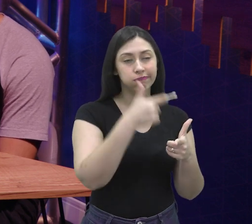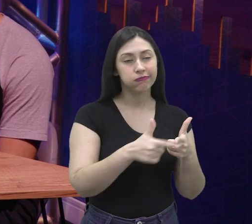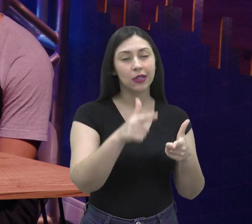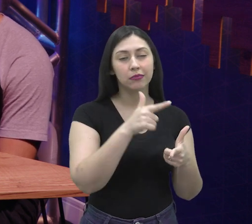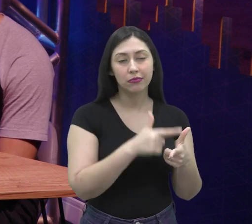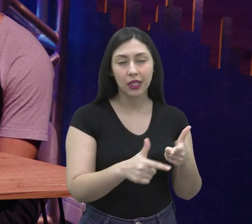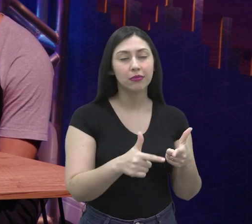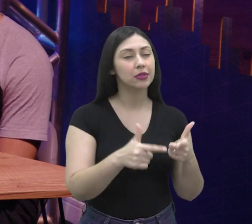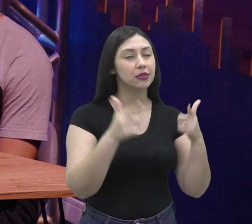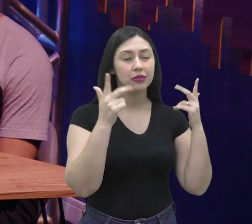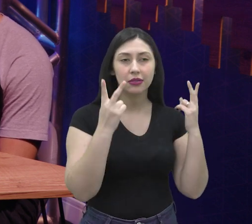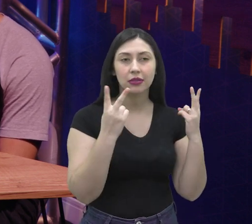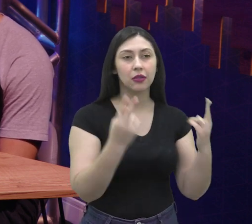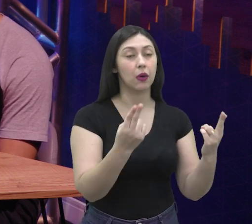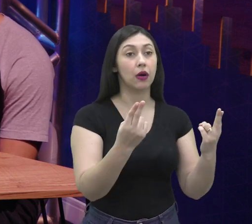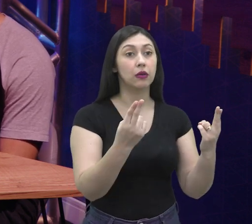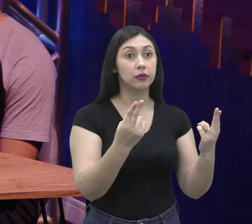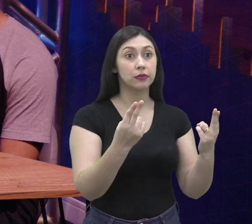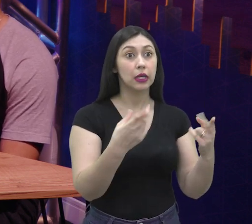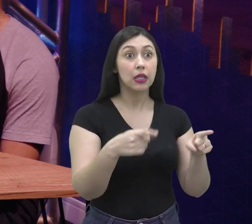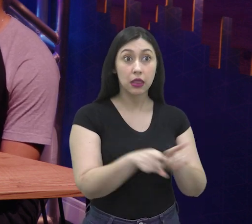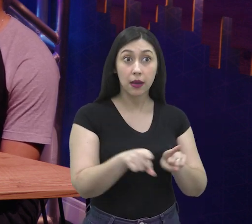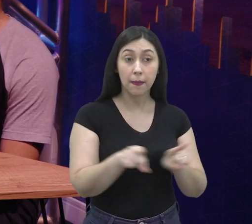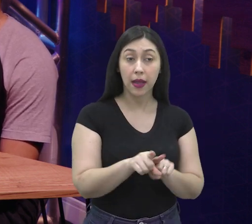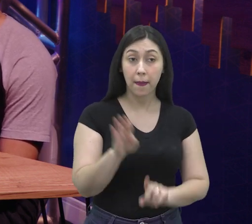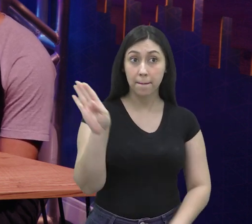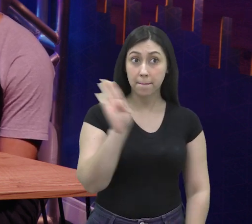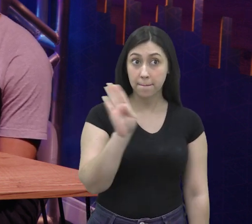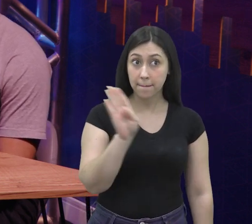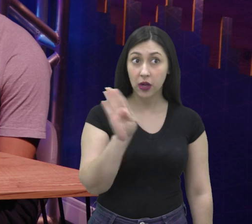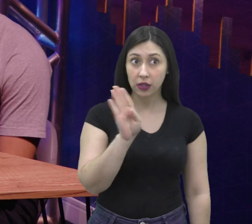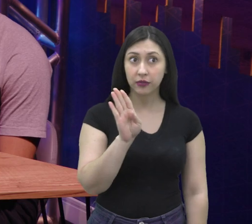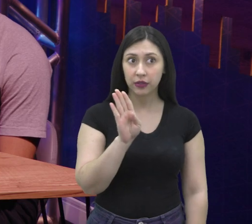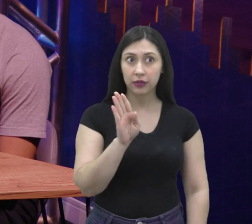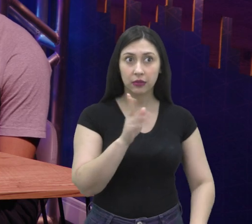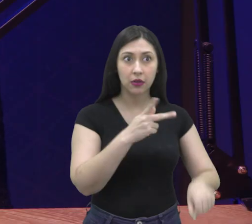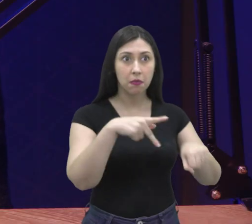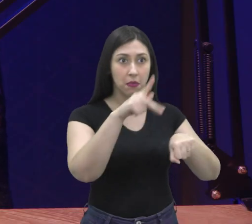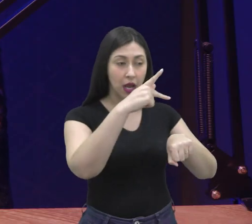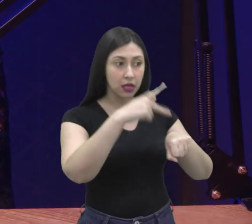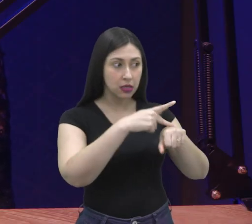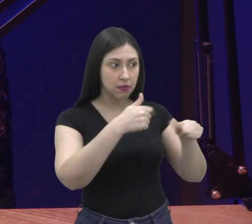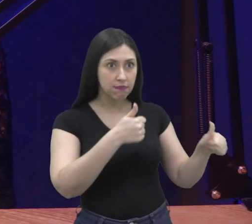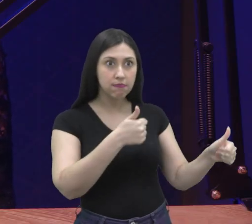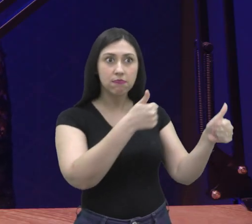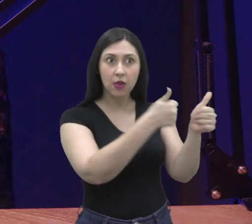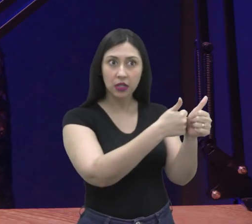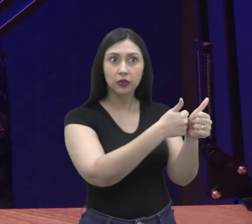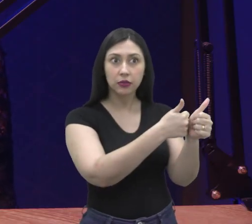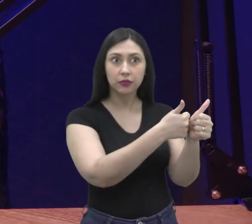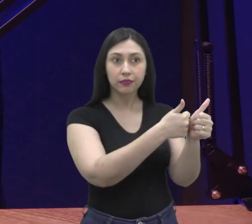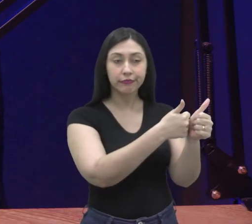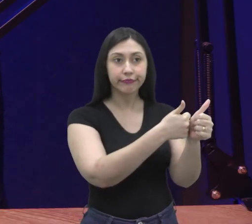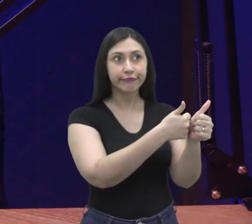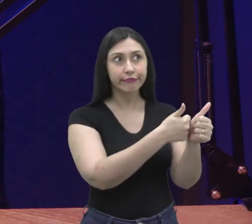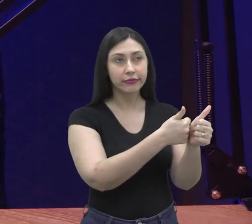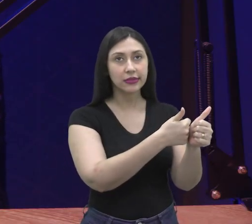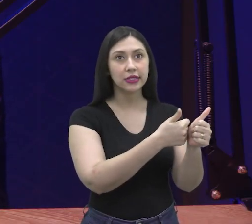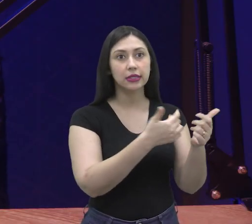enfrentando os mesmos desafios, inclusive a Bolívia, né, que é um país aqui vizinho. E o